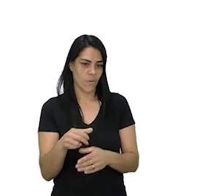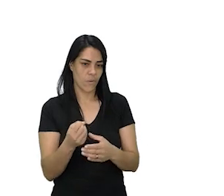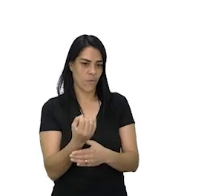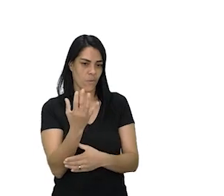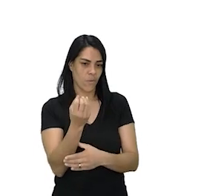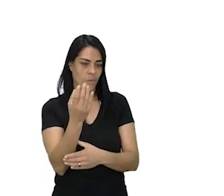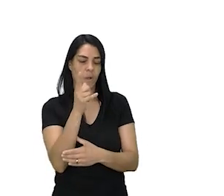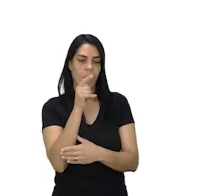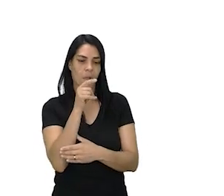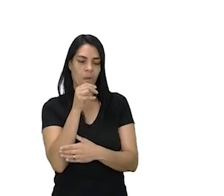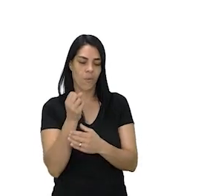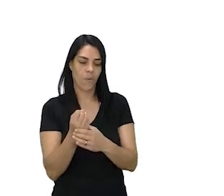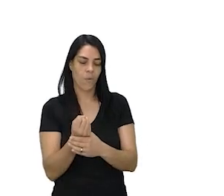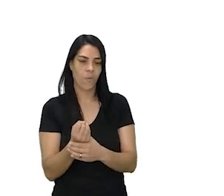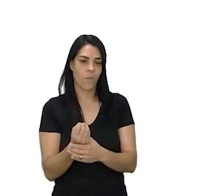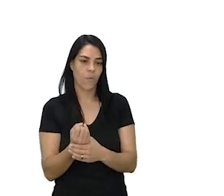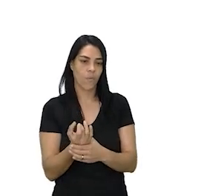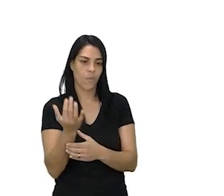uma